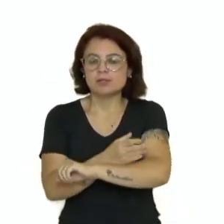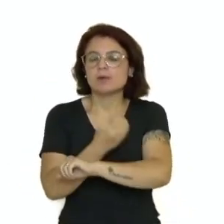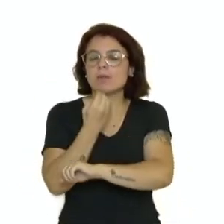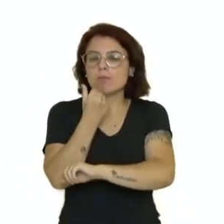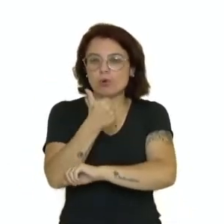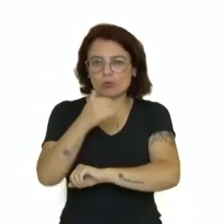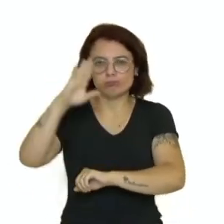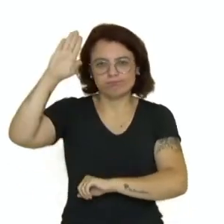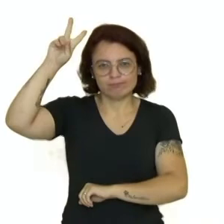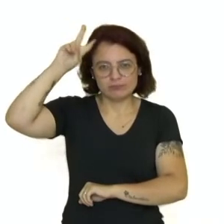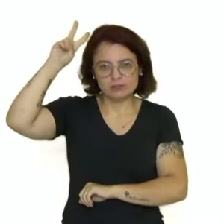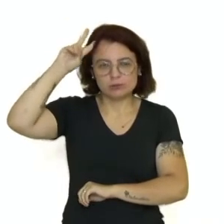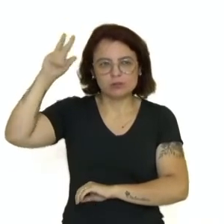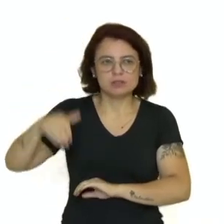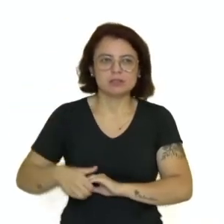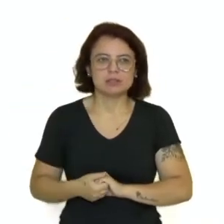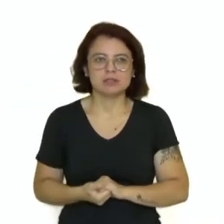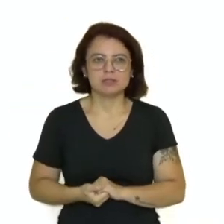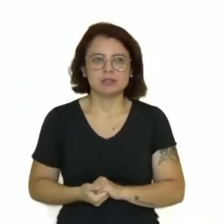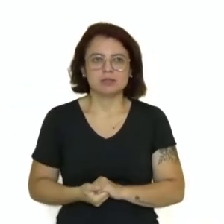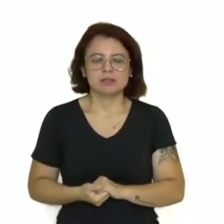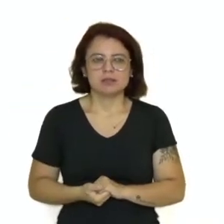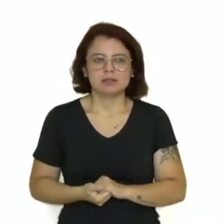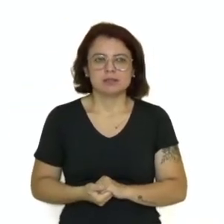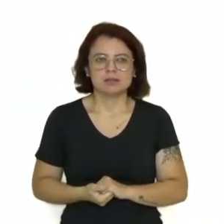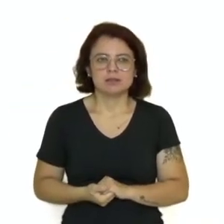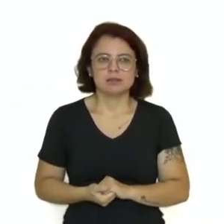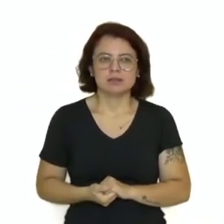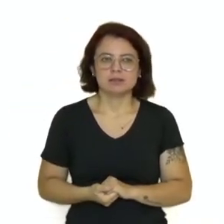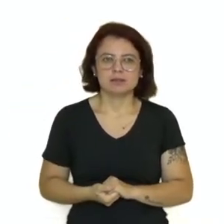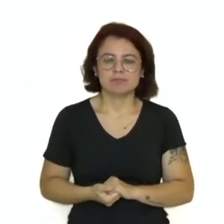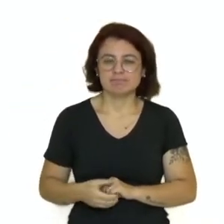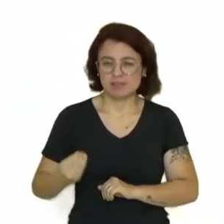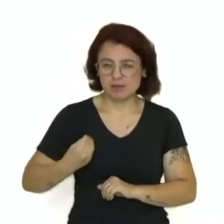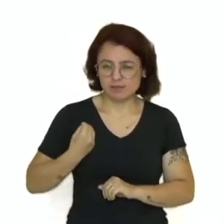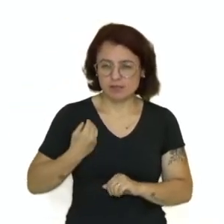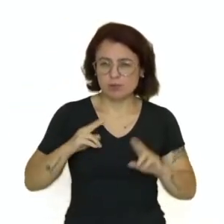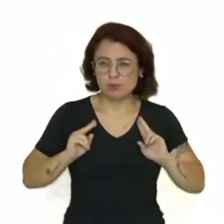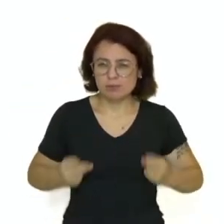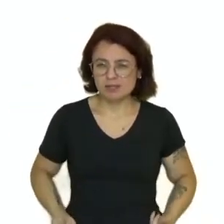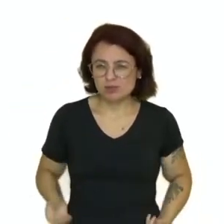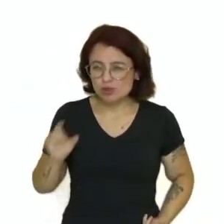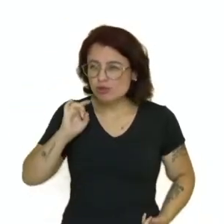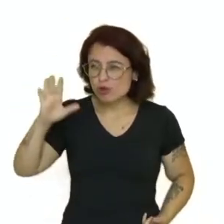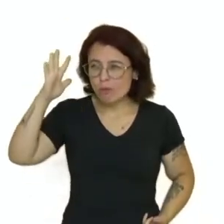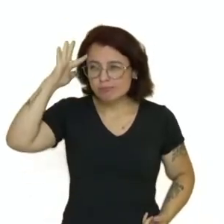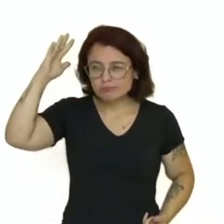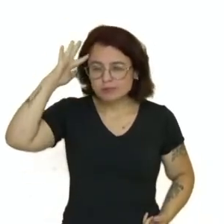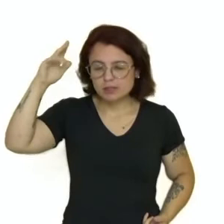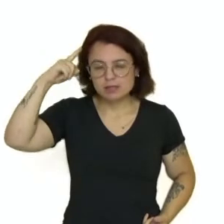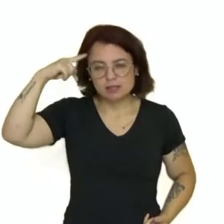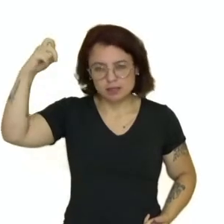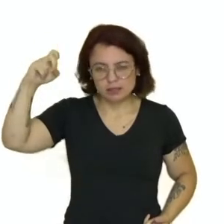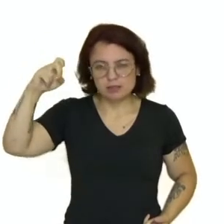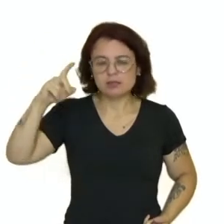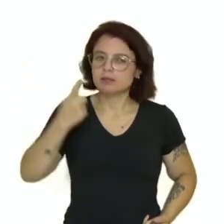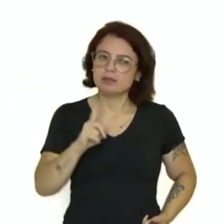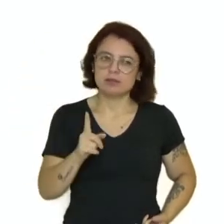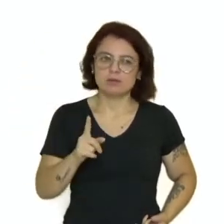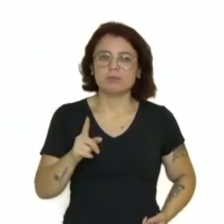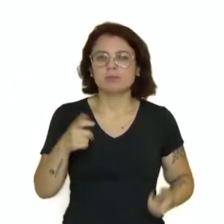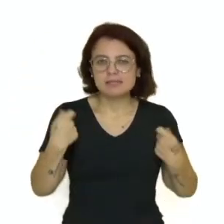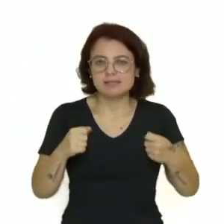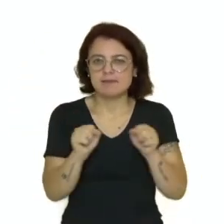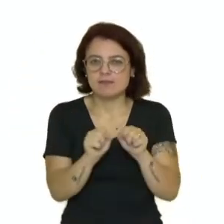da virtude. Como a vida humana não se resume ao intelecto e encontra sua expressão na ação,